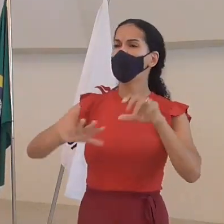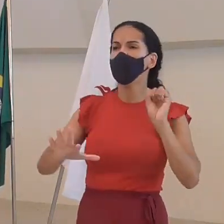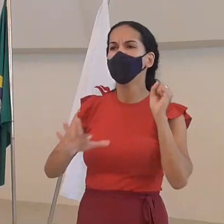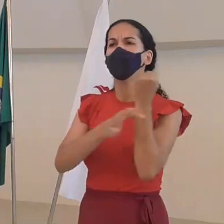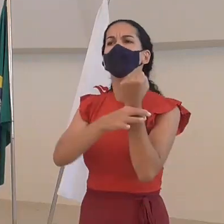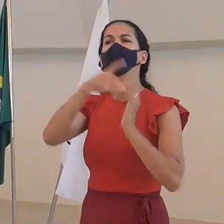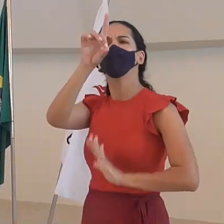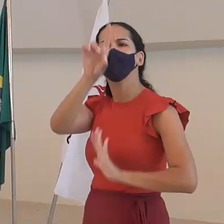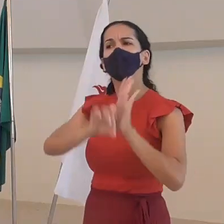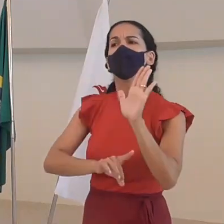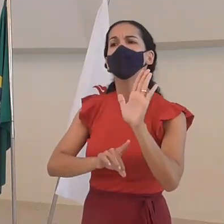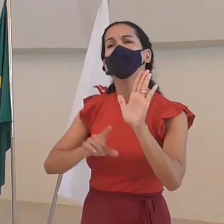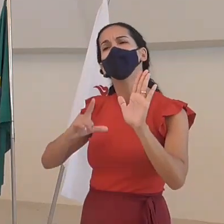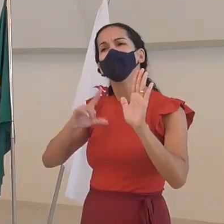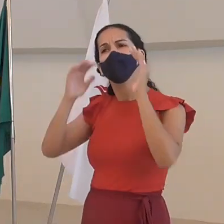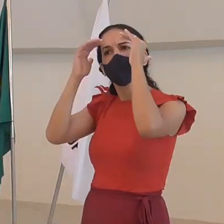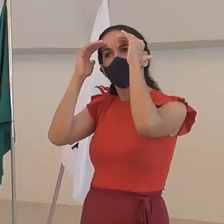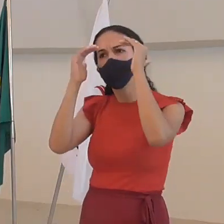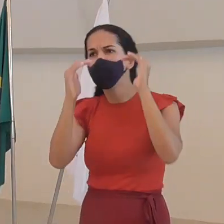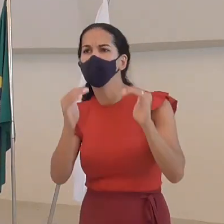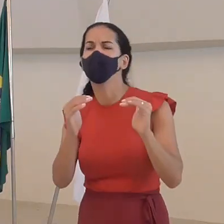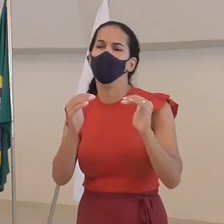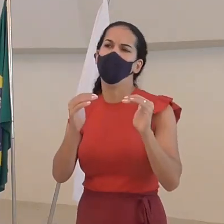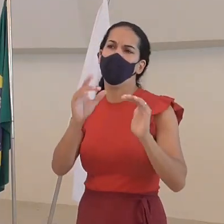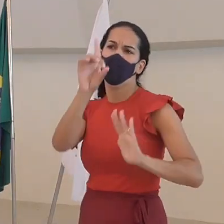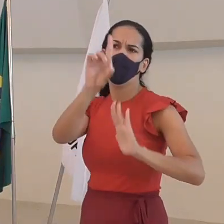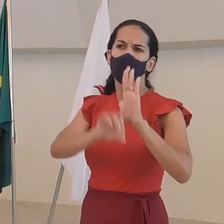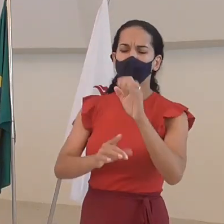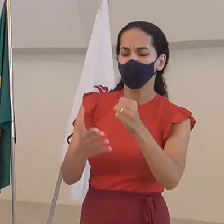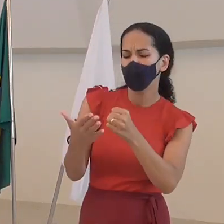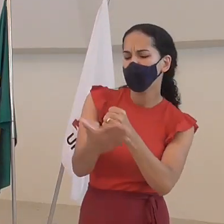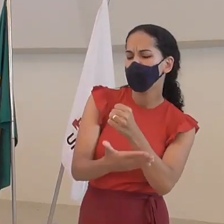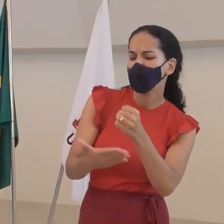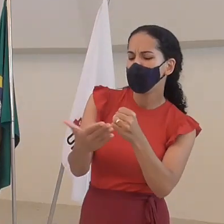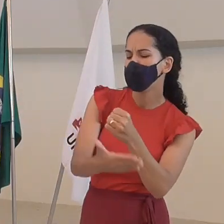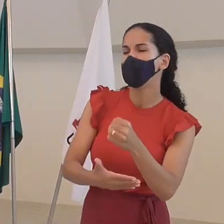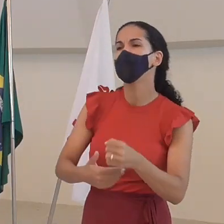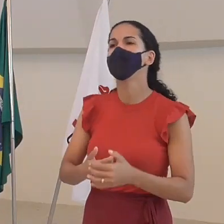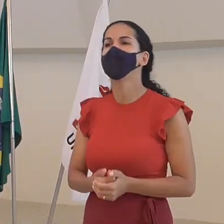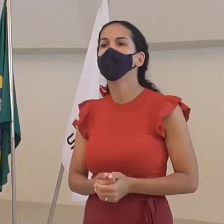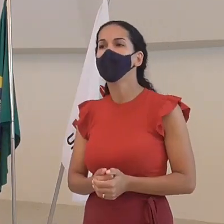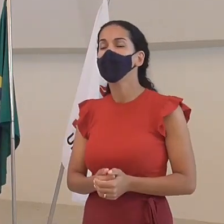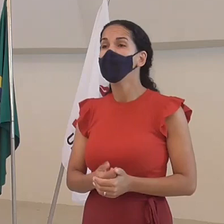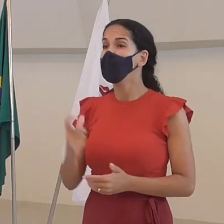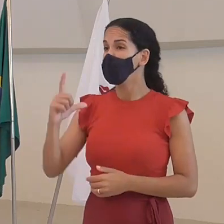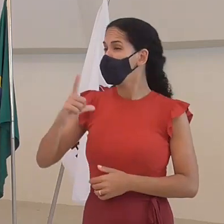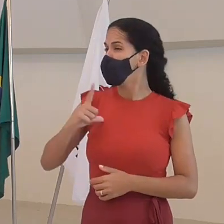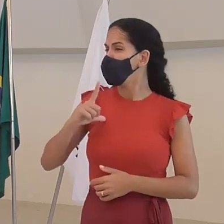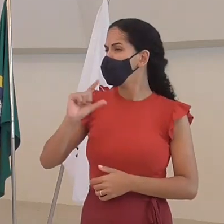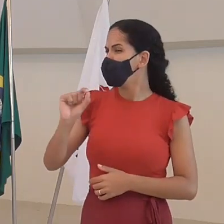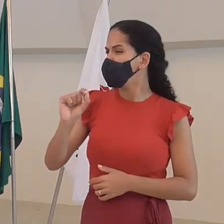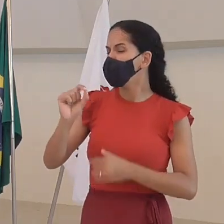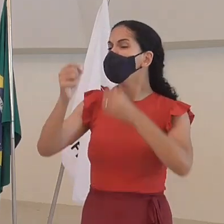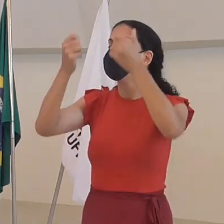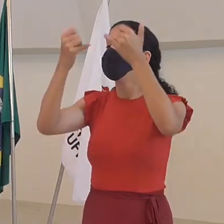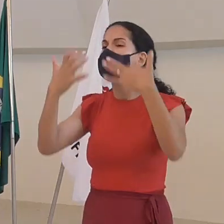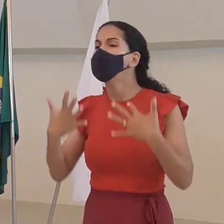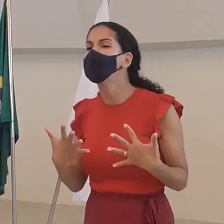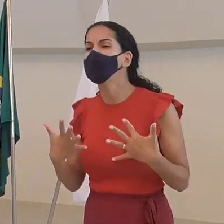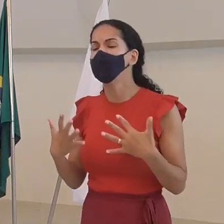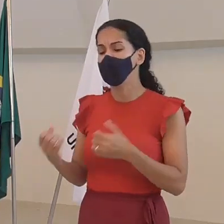Direito com a prevalência de respeito aos direitos fundamentais. Temos os poderes da República,